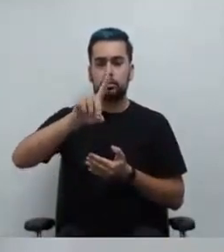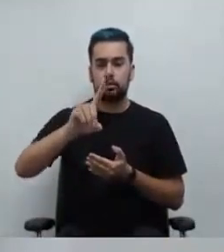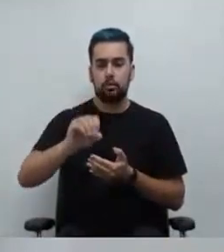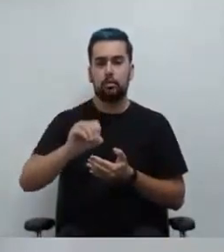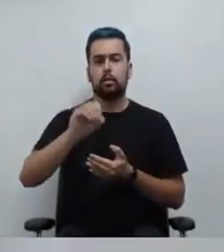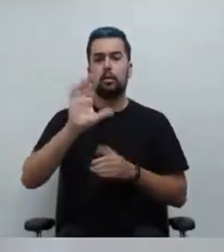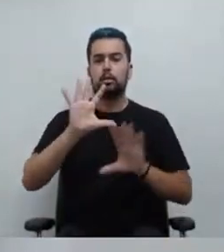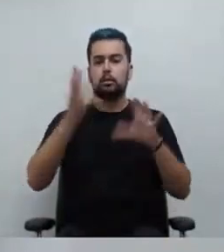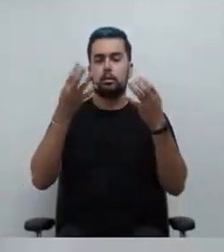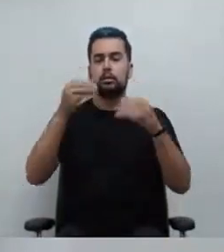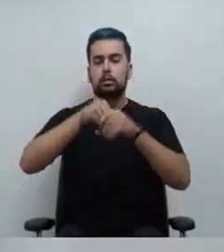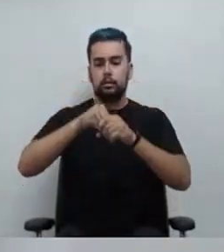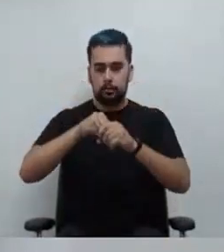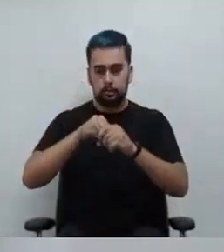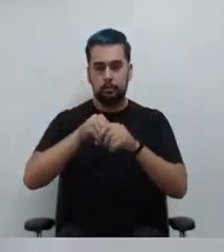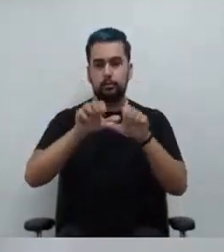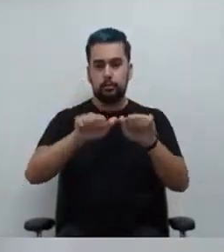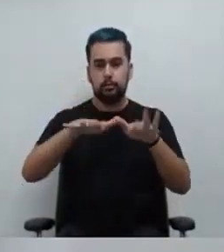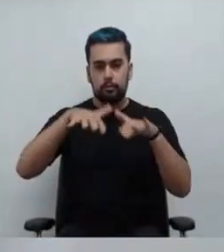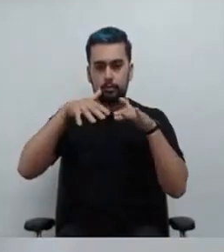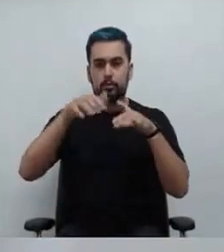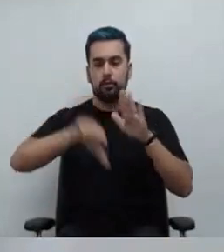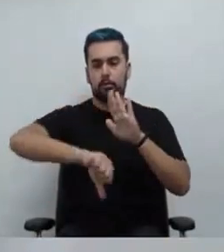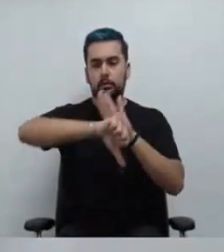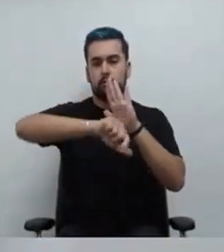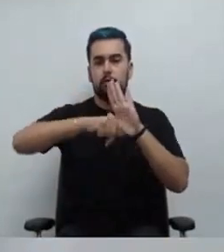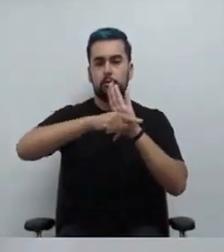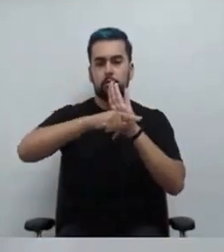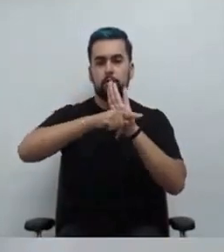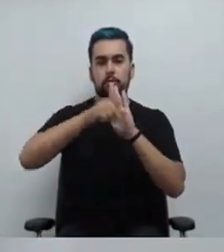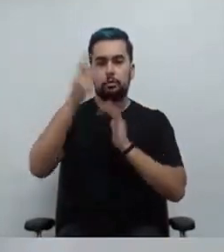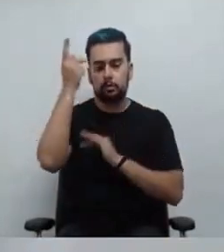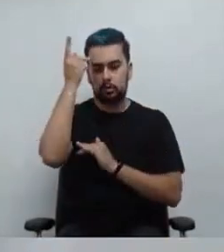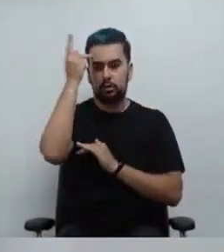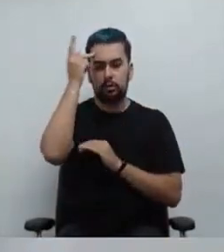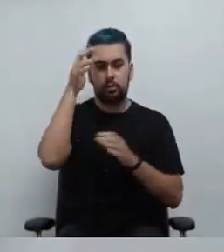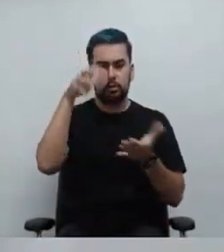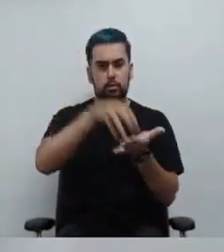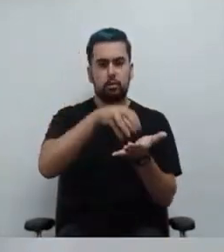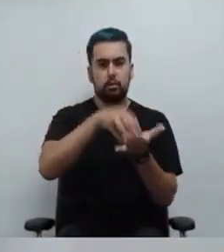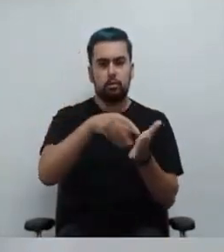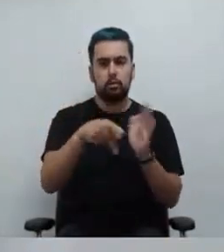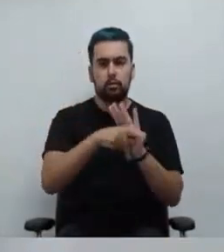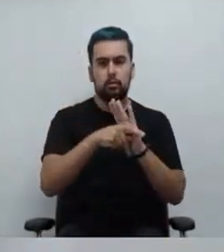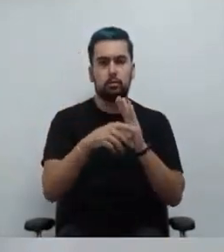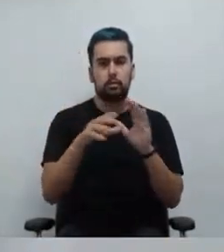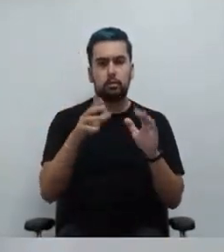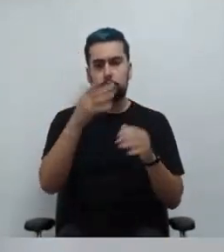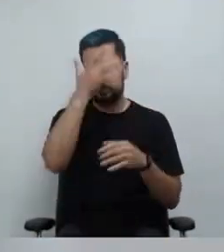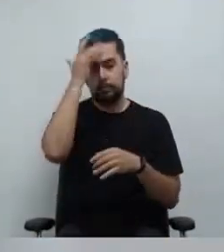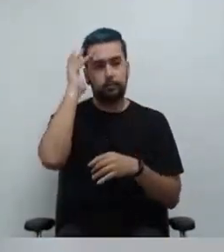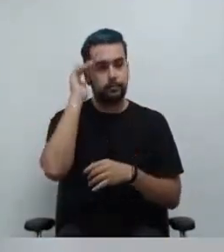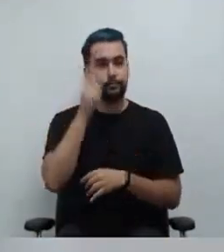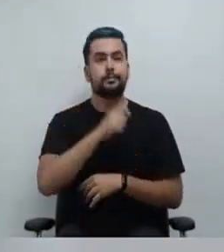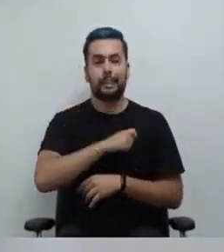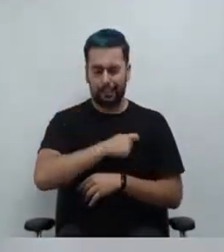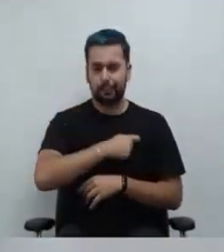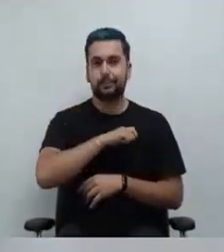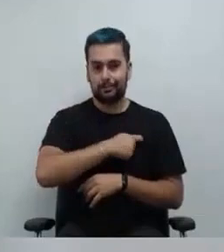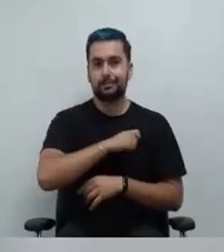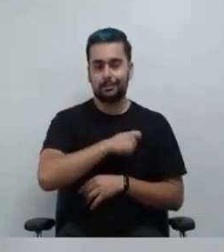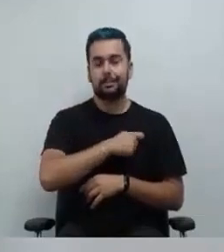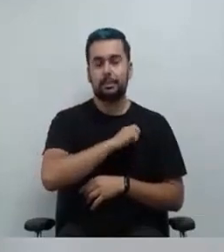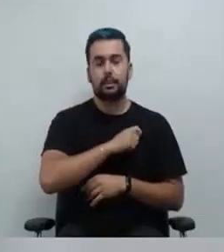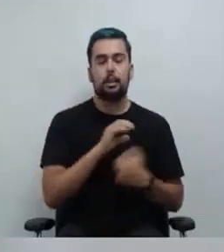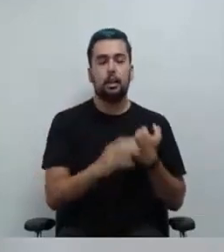ocorreu dentro do Fórum Criminal de São Paulo, talvez seja a maior concentração de agentes de segurança pública da América Latina, tal qual se